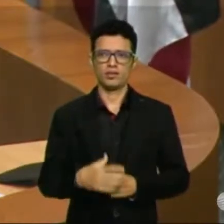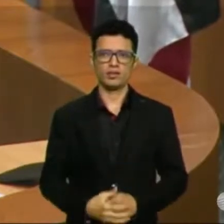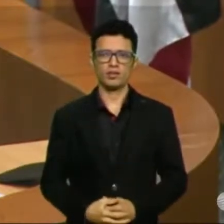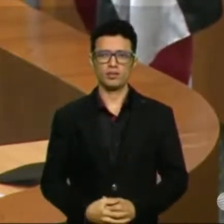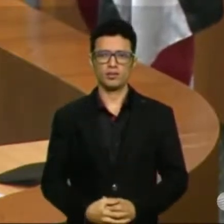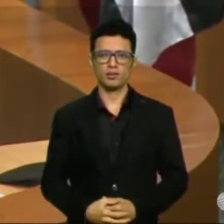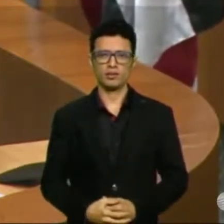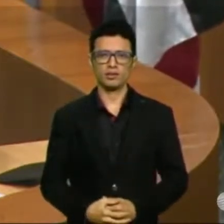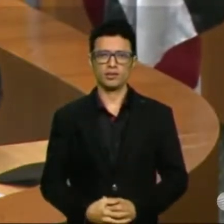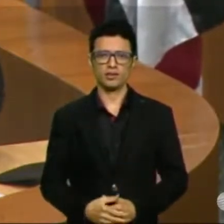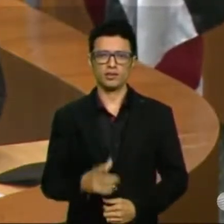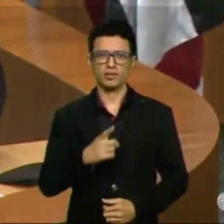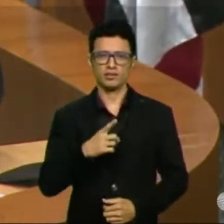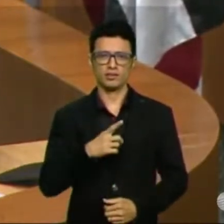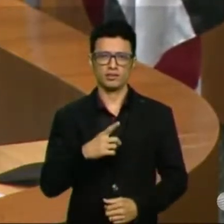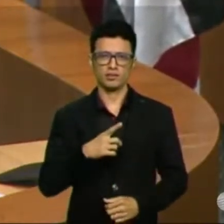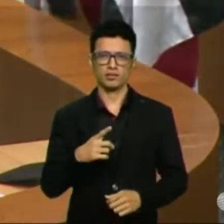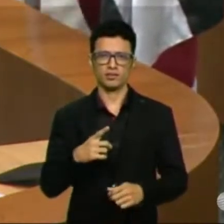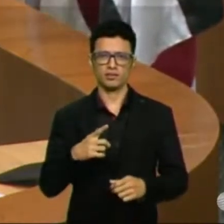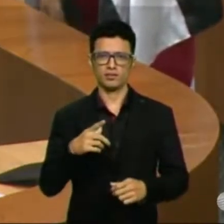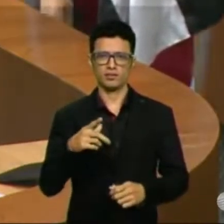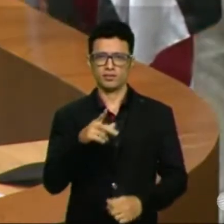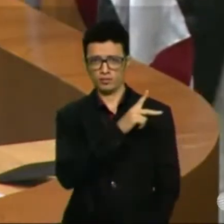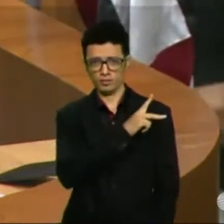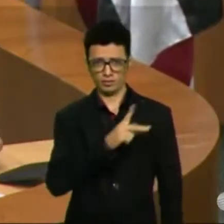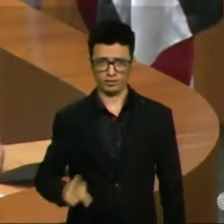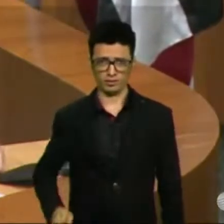a prática de crime por filhos do presidente da República. Eram essas palavras, senhor presidente.